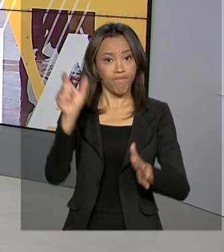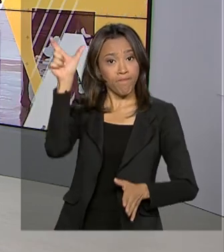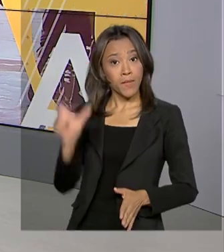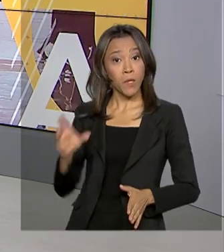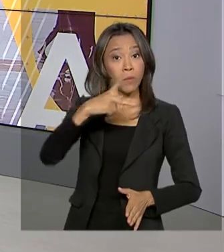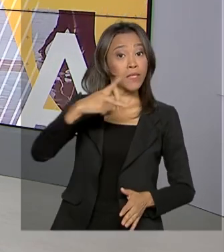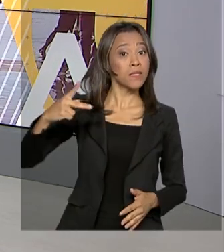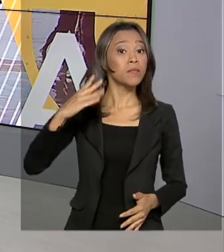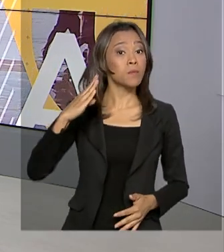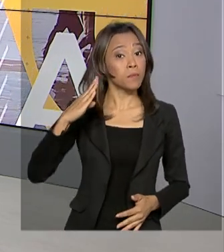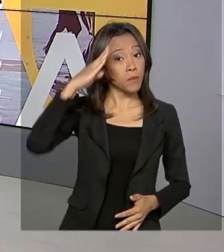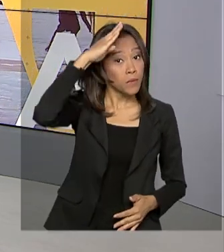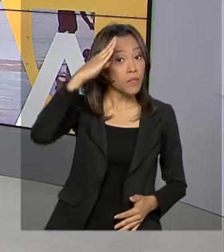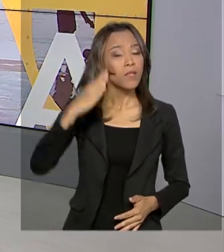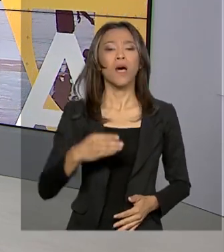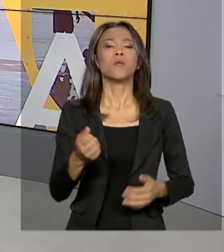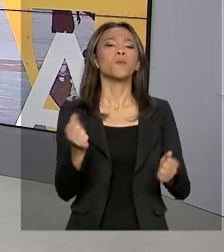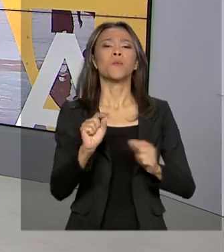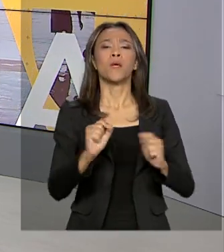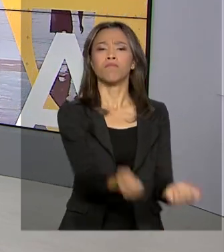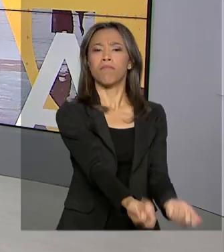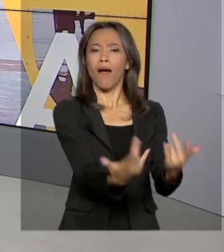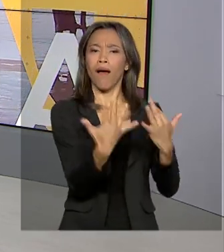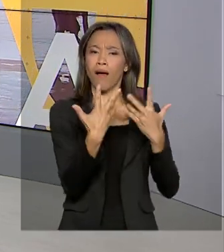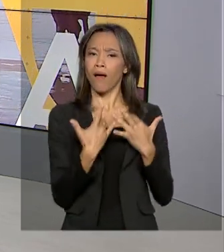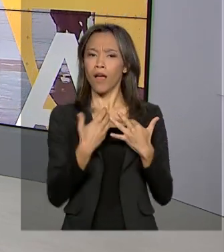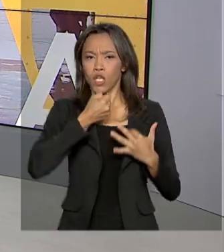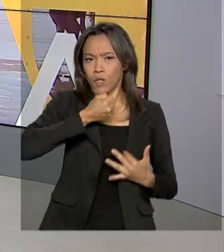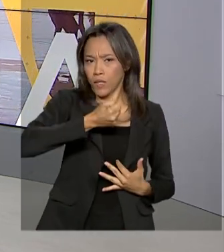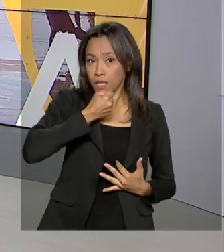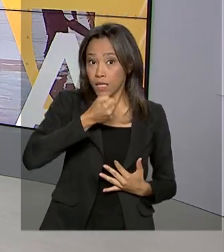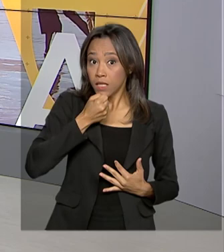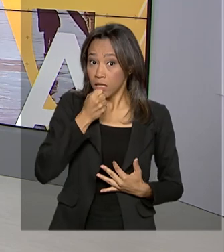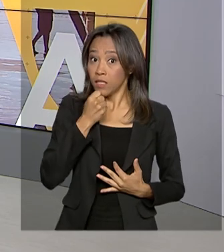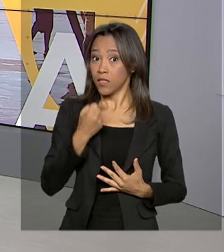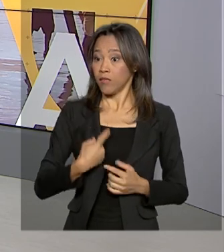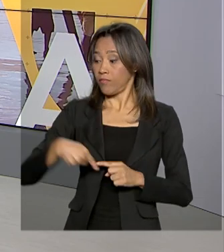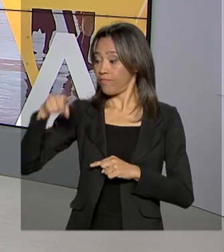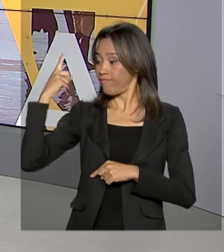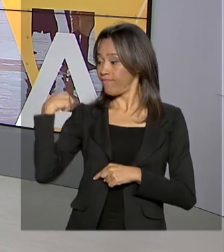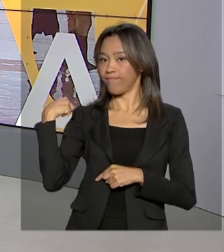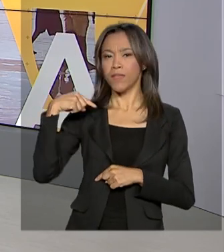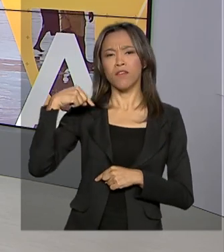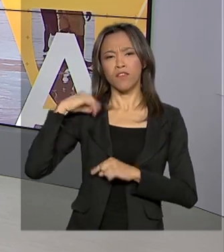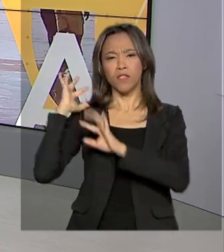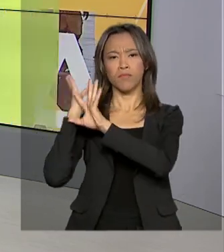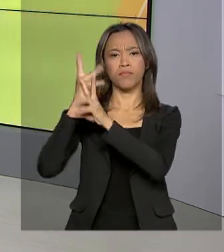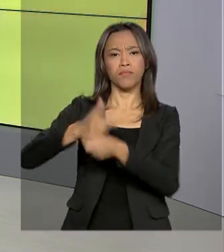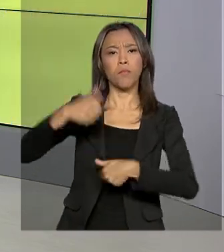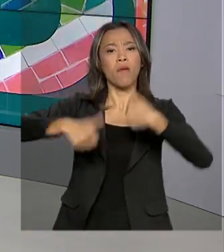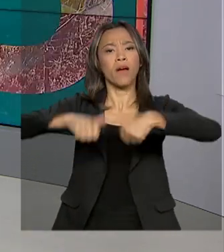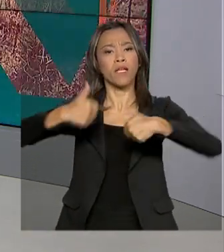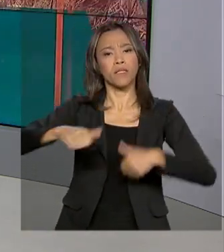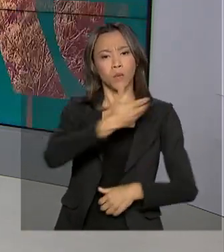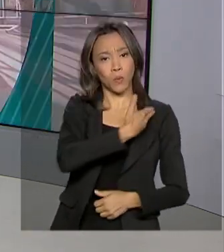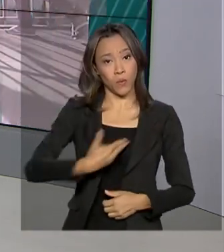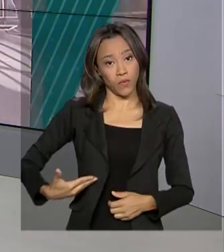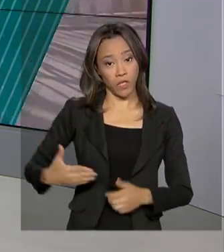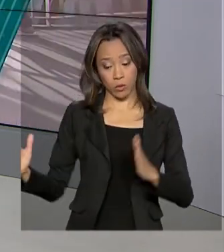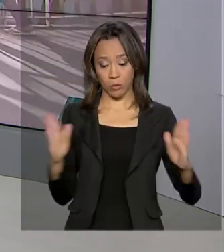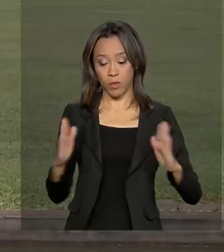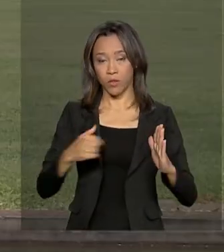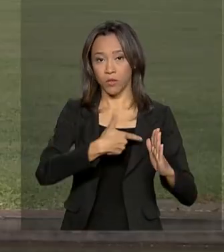presidente Jair Bolsonaro reuniu a imprensa nesse fim de semana e fez um balanço das ações do governo em